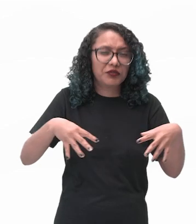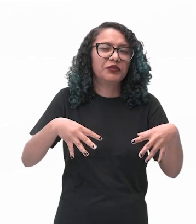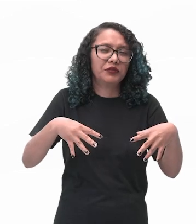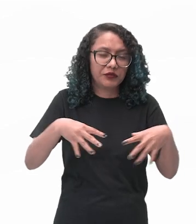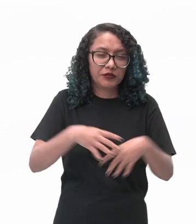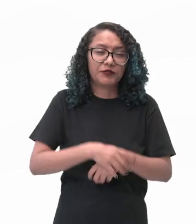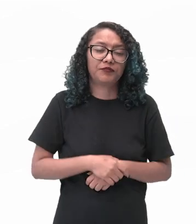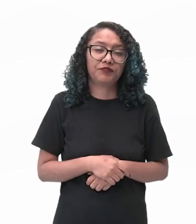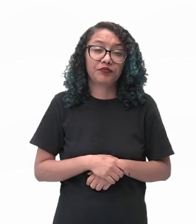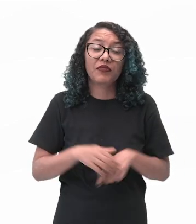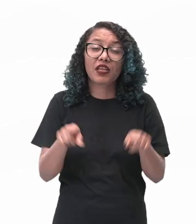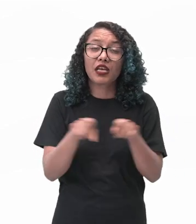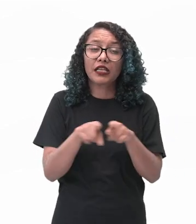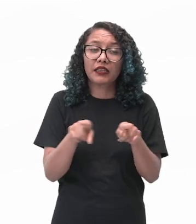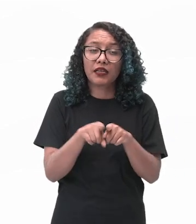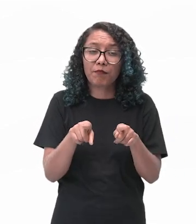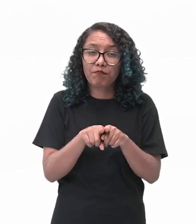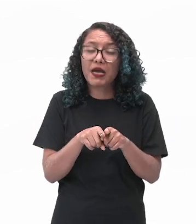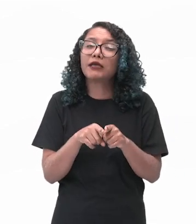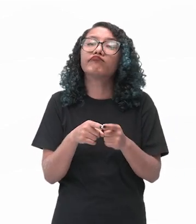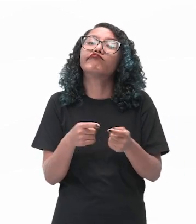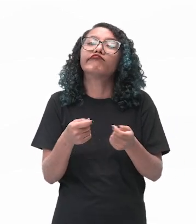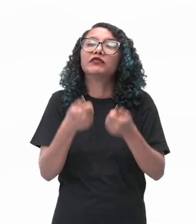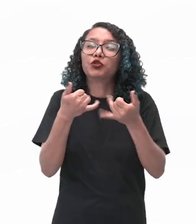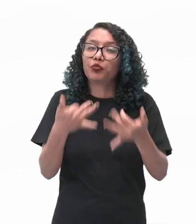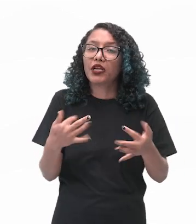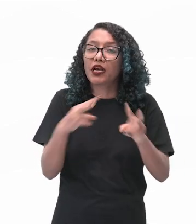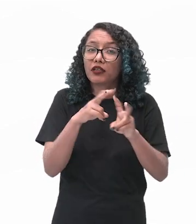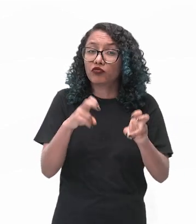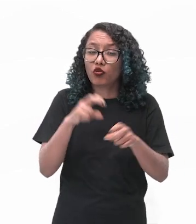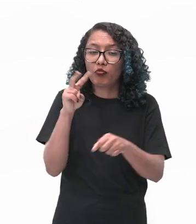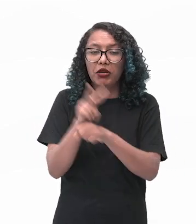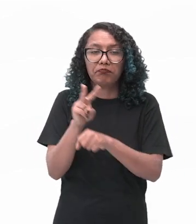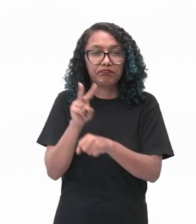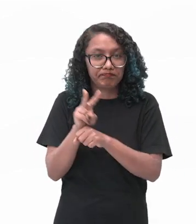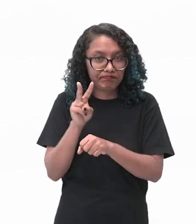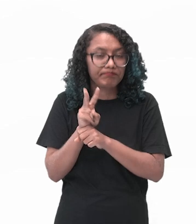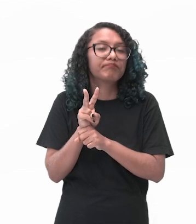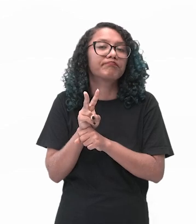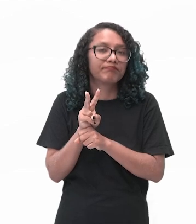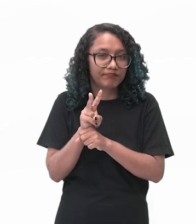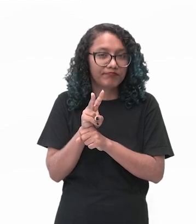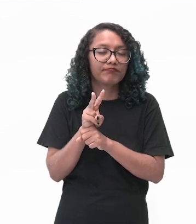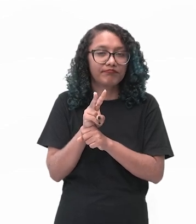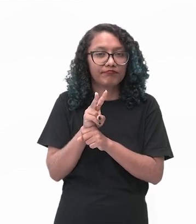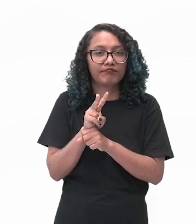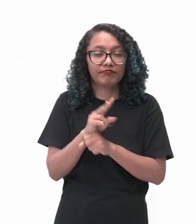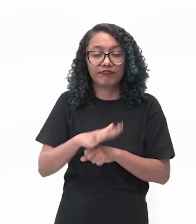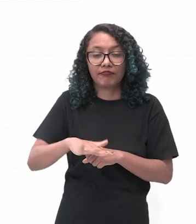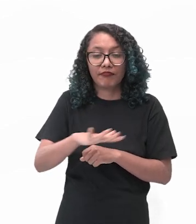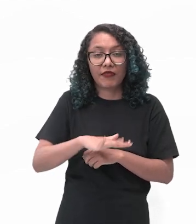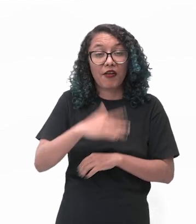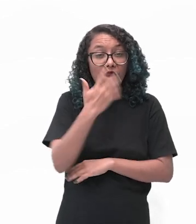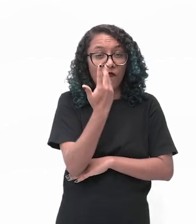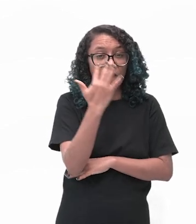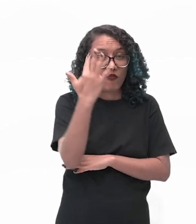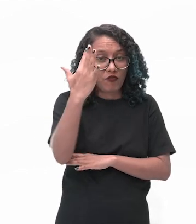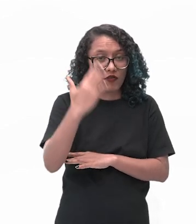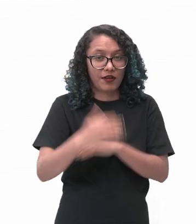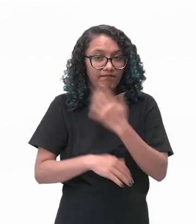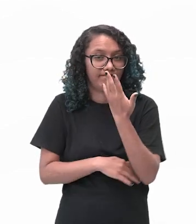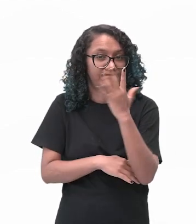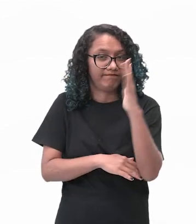sobre a questão da proteção, né, da conservação da nossa floresta,